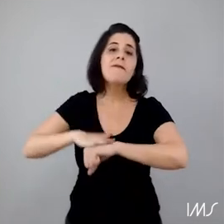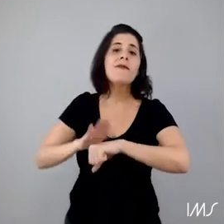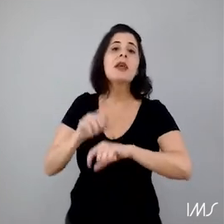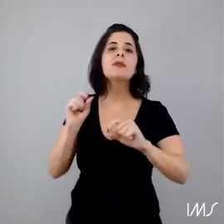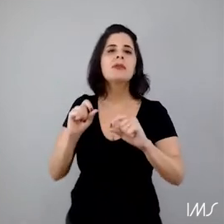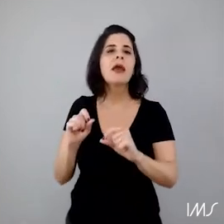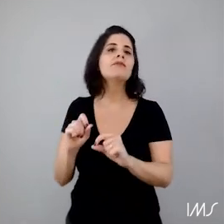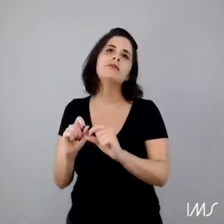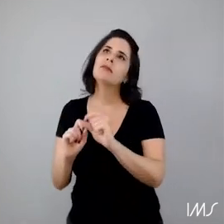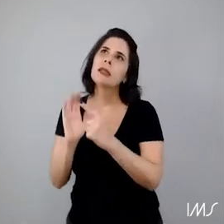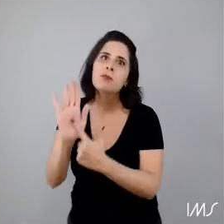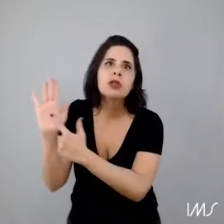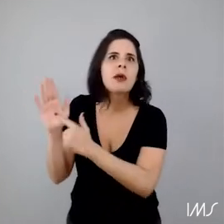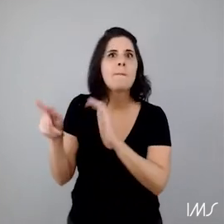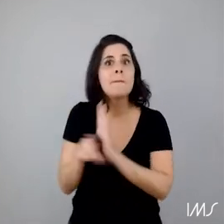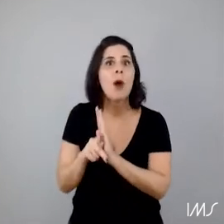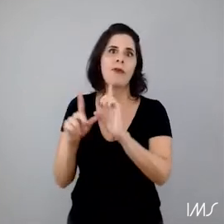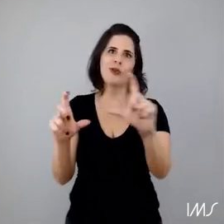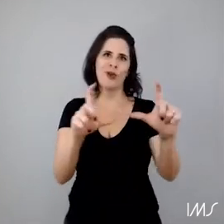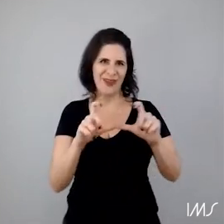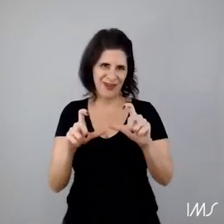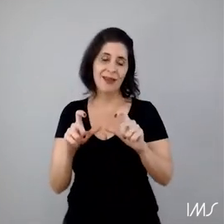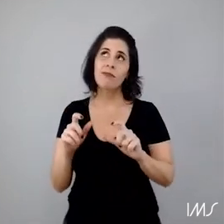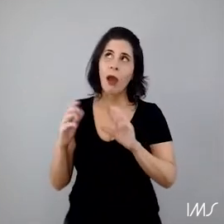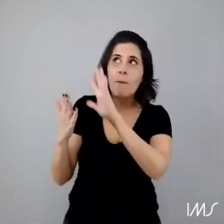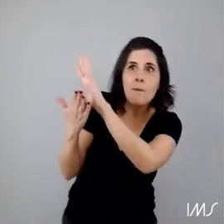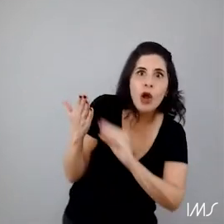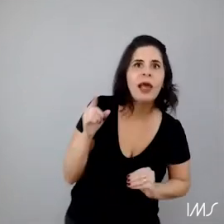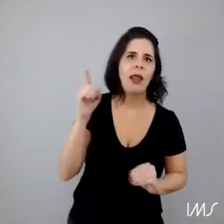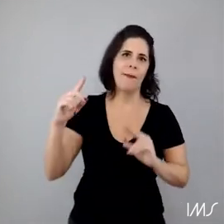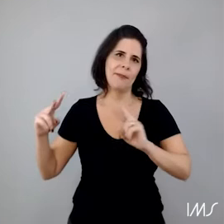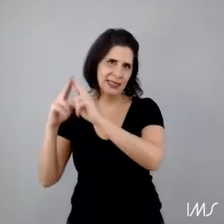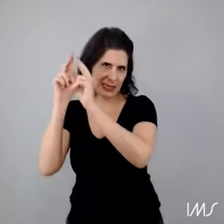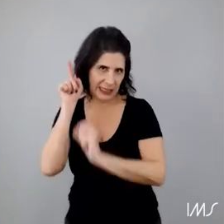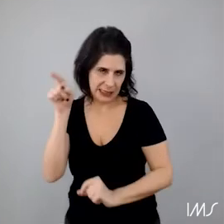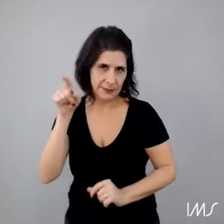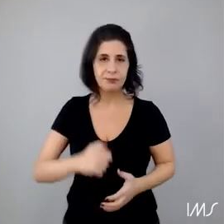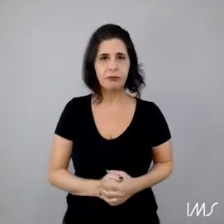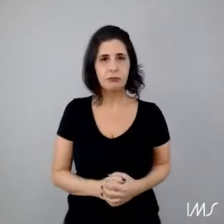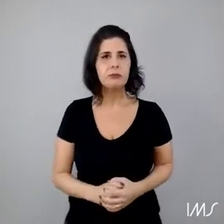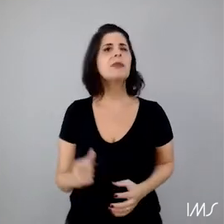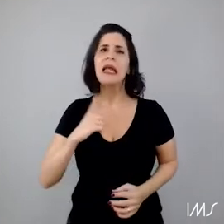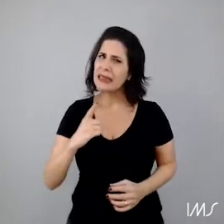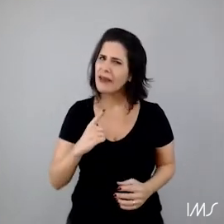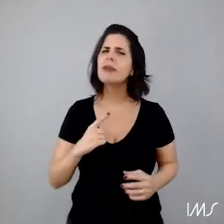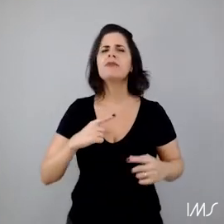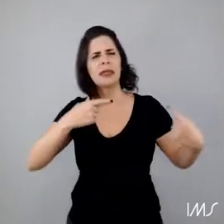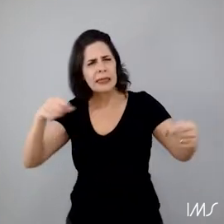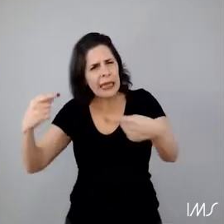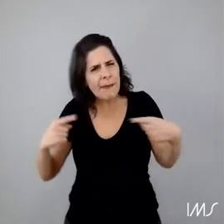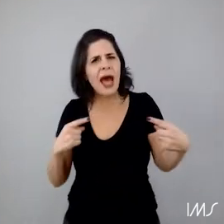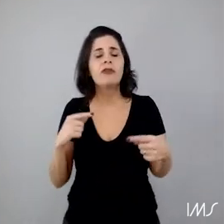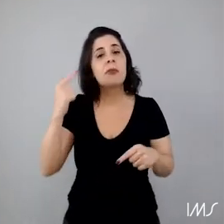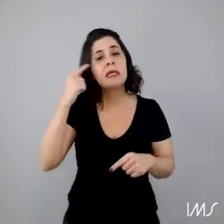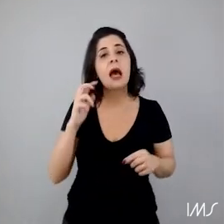de la Photo parisiense. Desses eventos, né, a Stefania Abril participou como protagonista. O intenso debate e a troca de